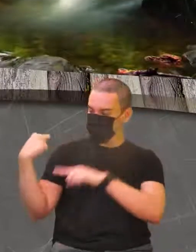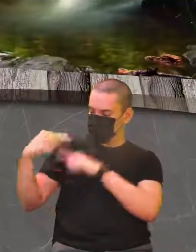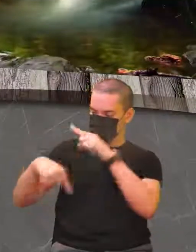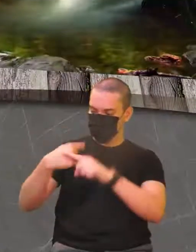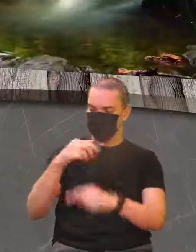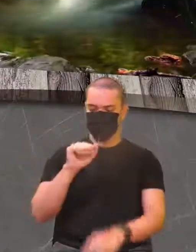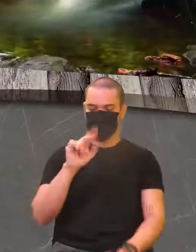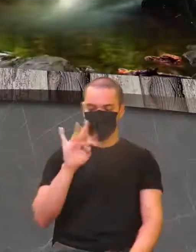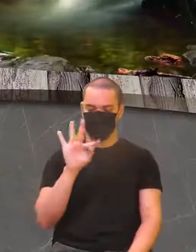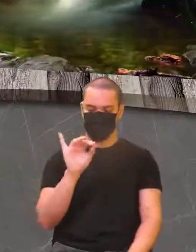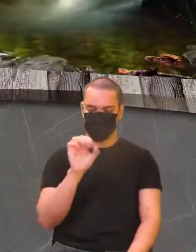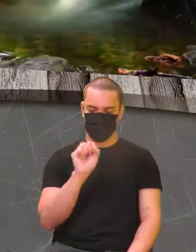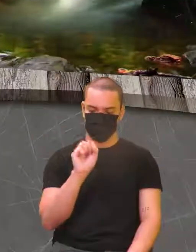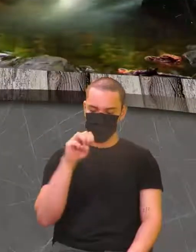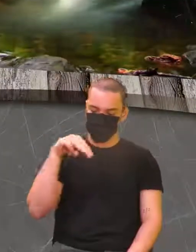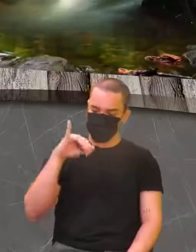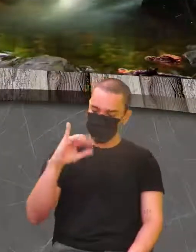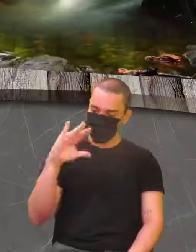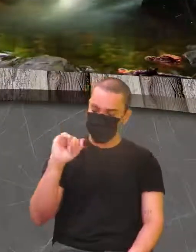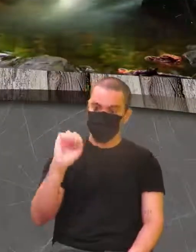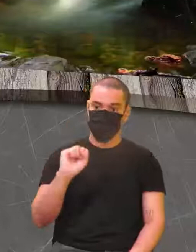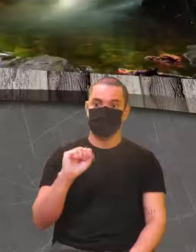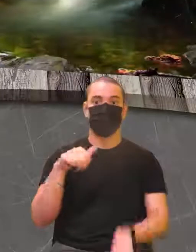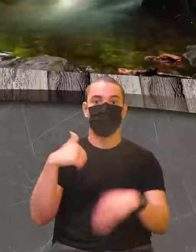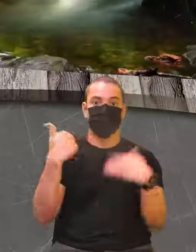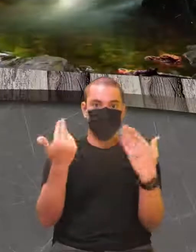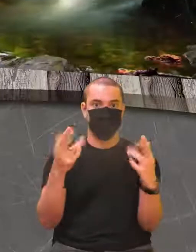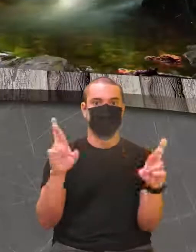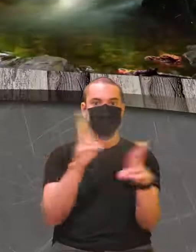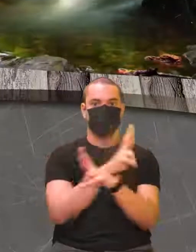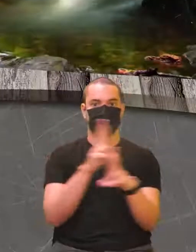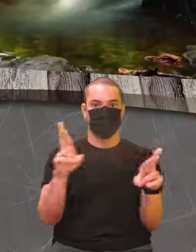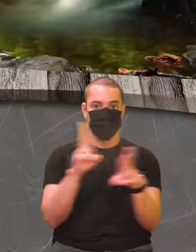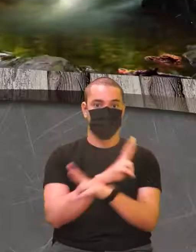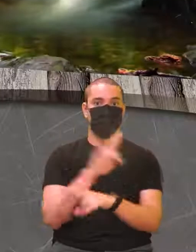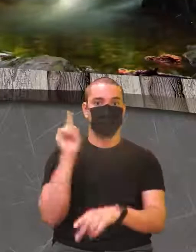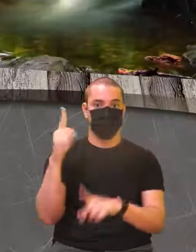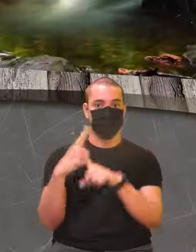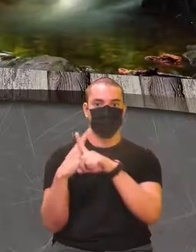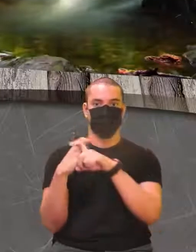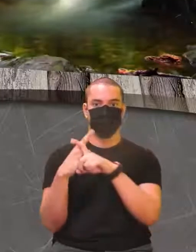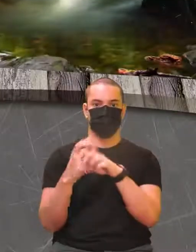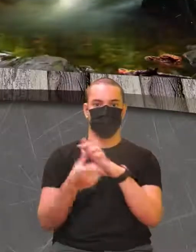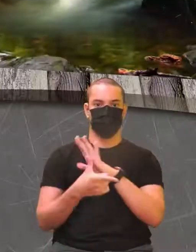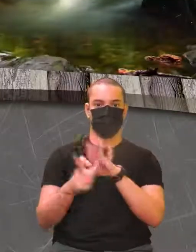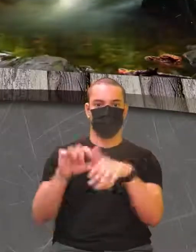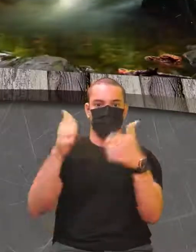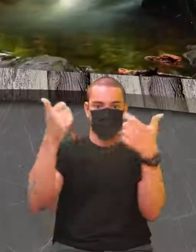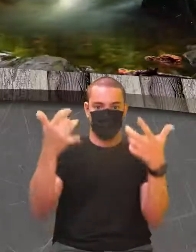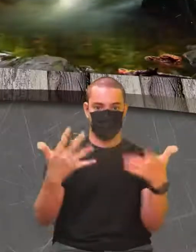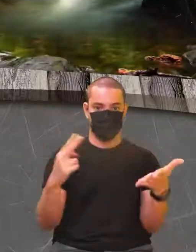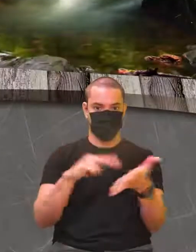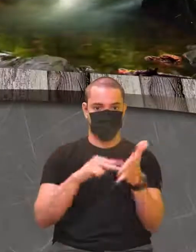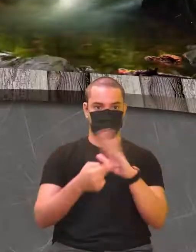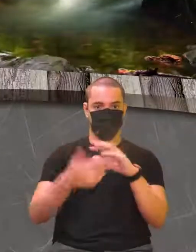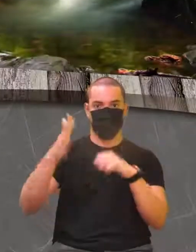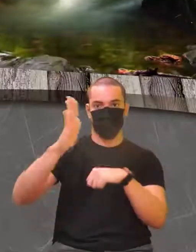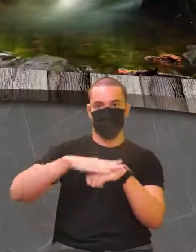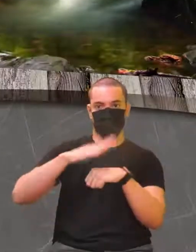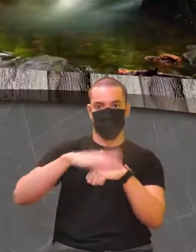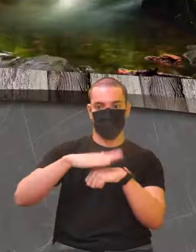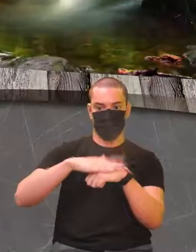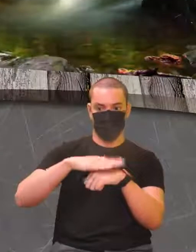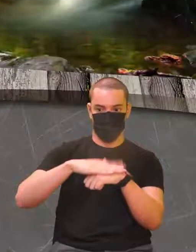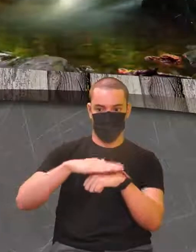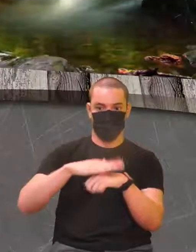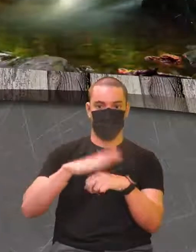autossômicas? Olha aí. É justamente em relação a esses cromossomos aí, que são chamados agora de autossomos,